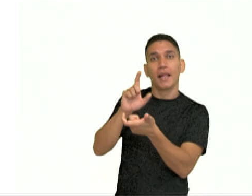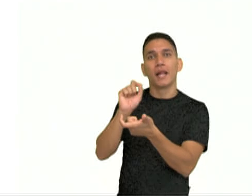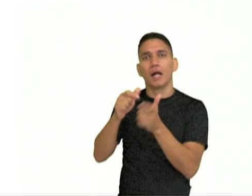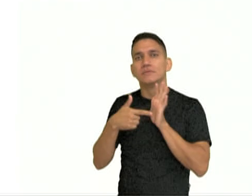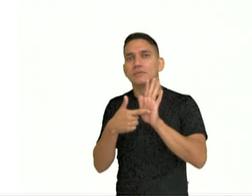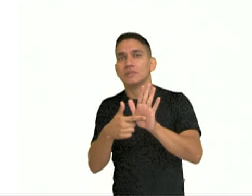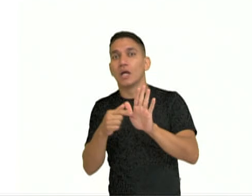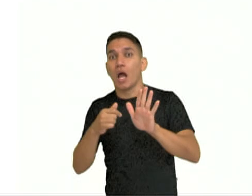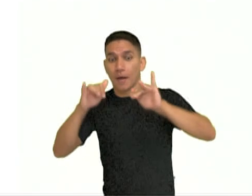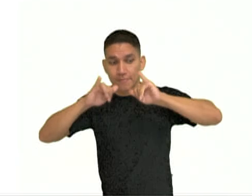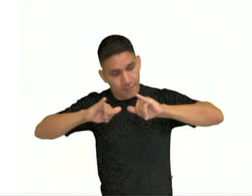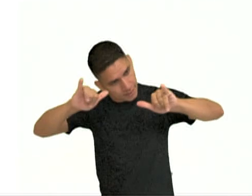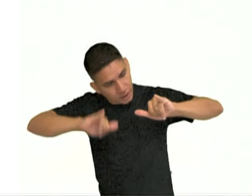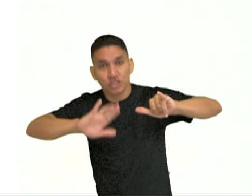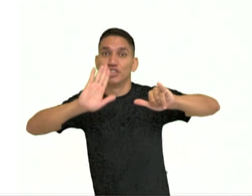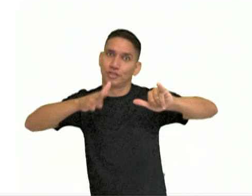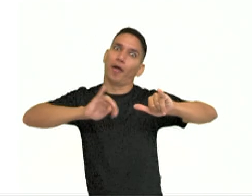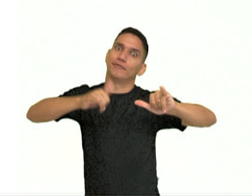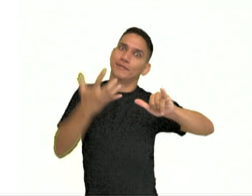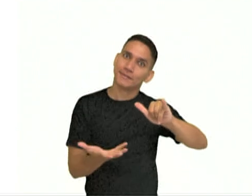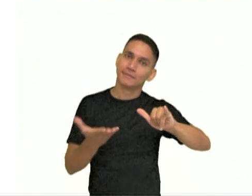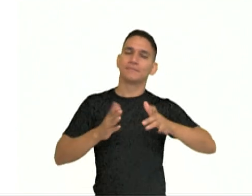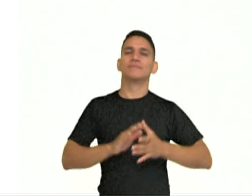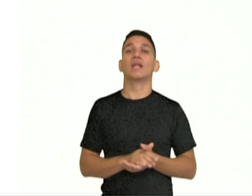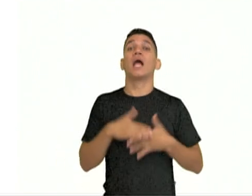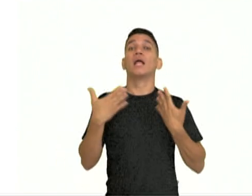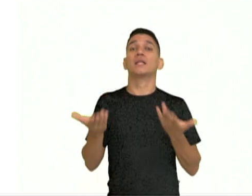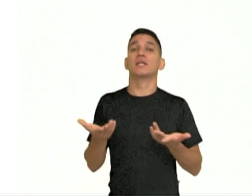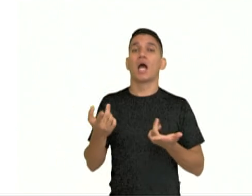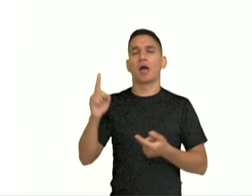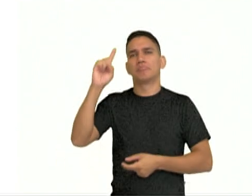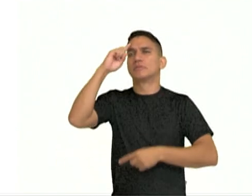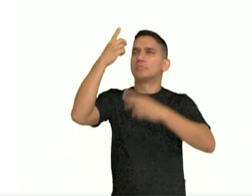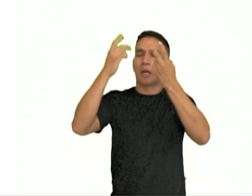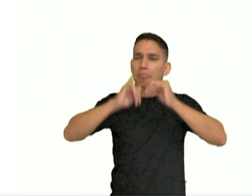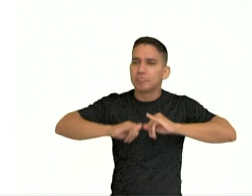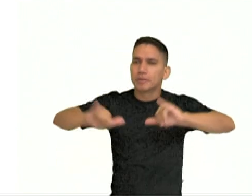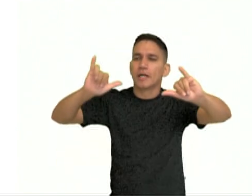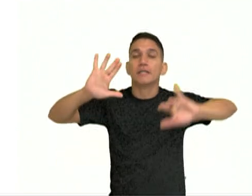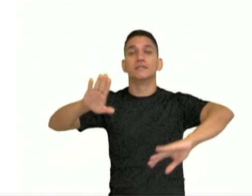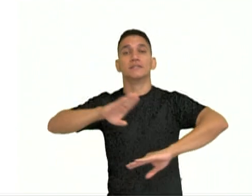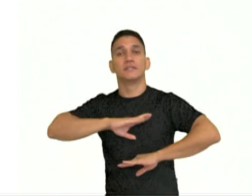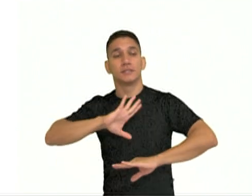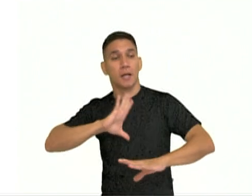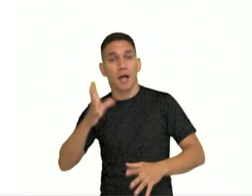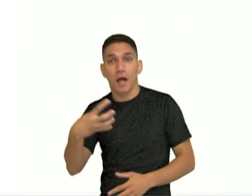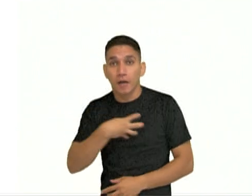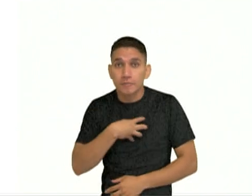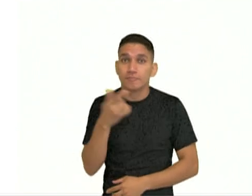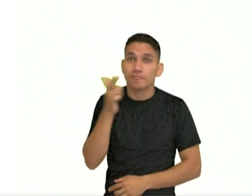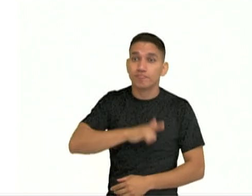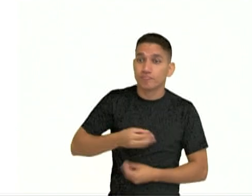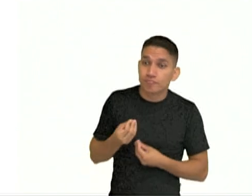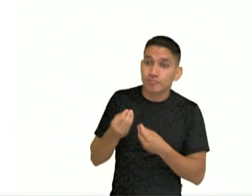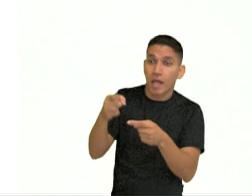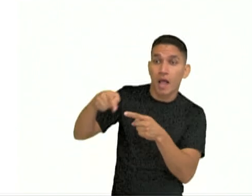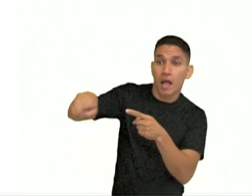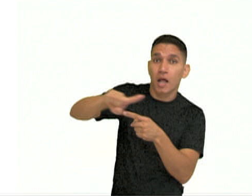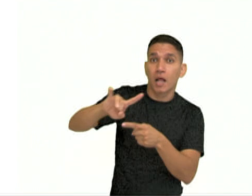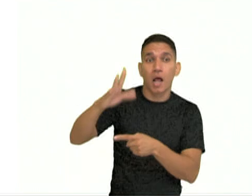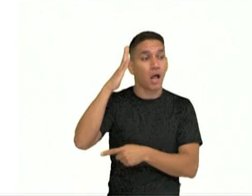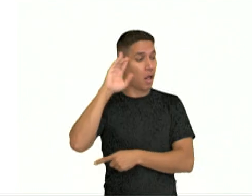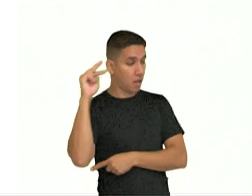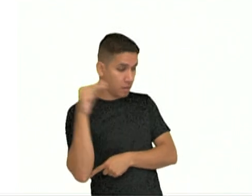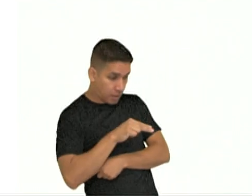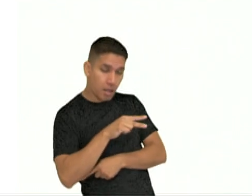tem papel de propagar. Então, divulgar, criar condições para que o mercado conheça o produto ou serviço da